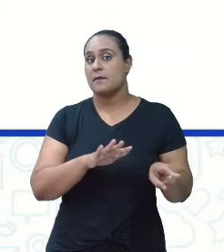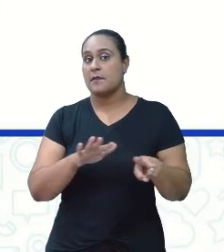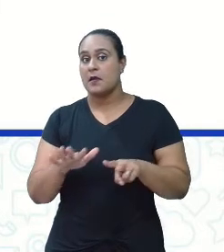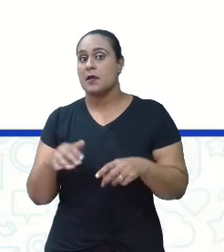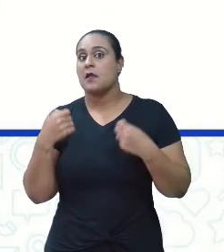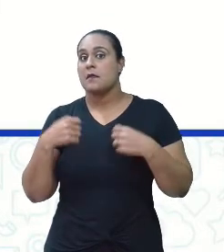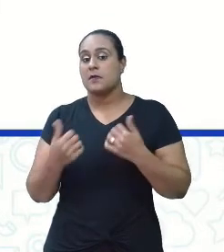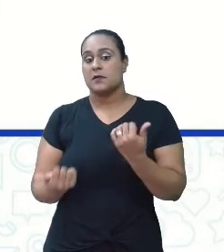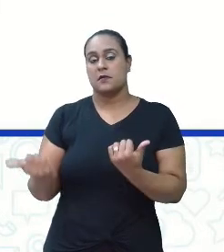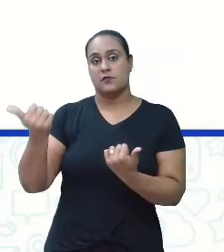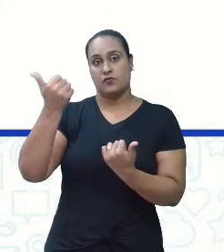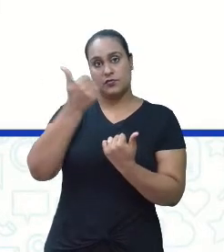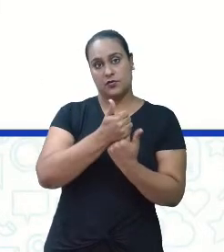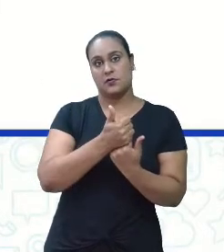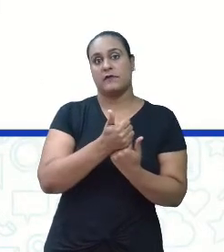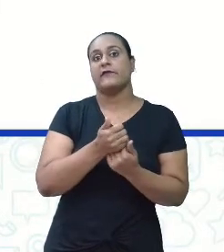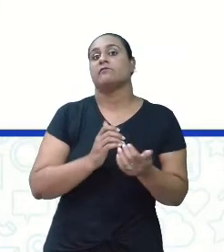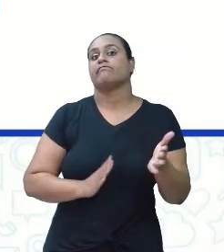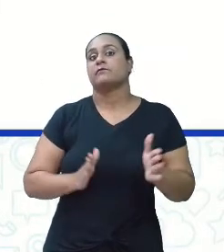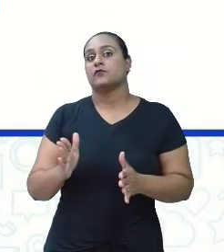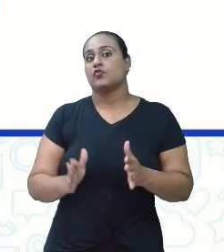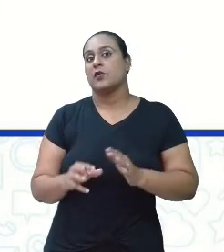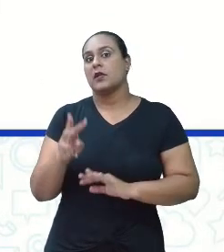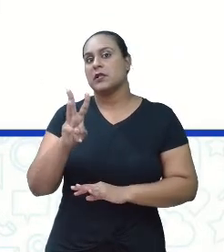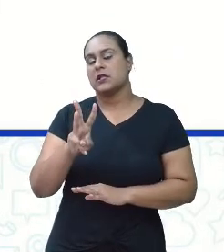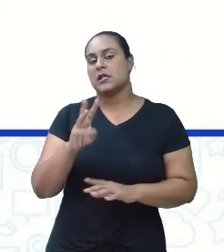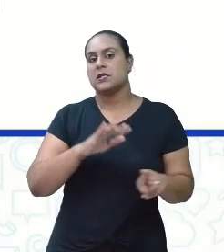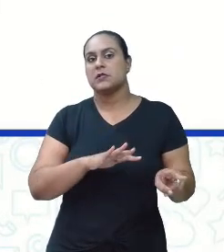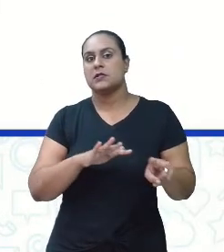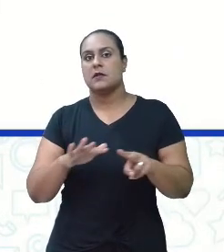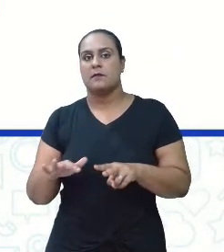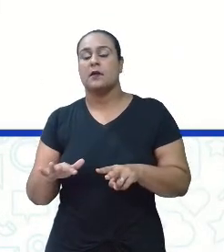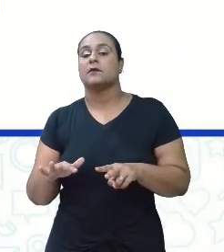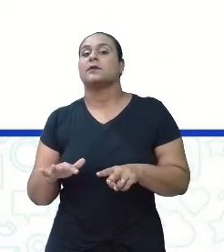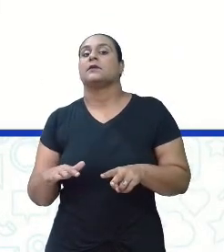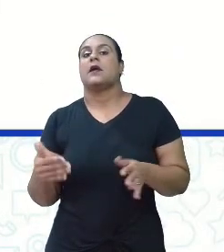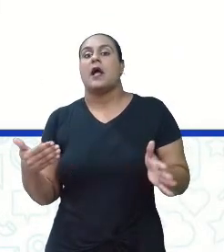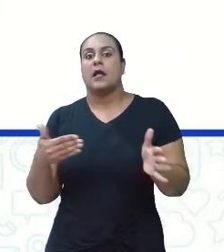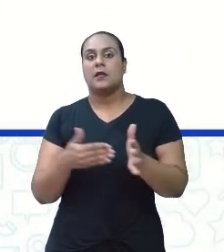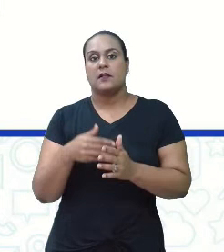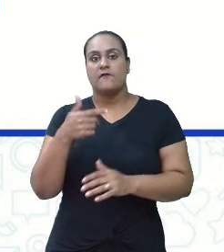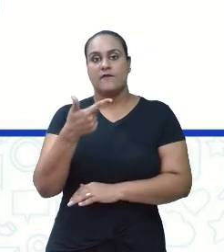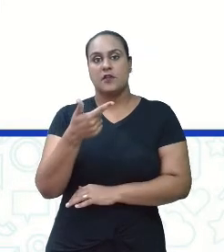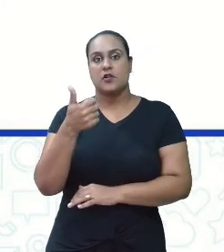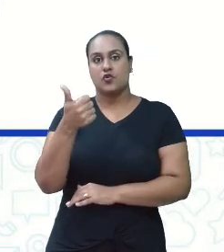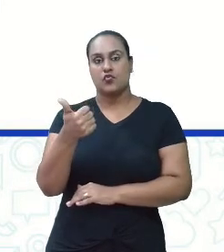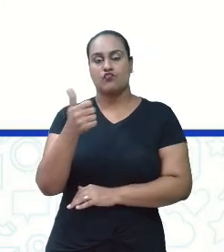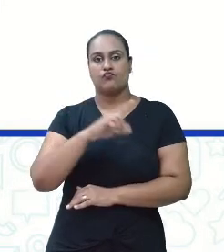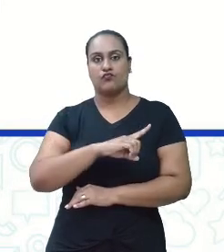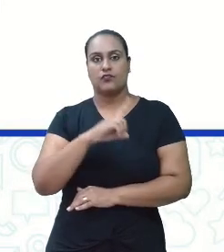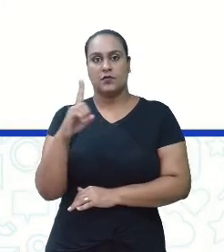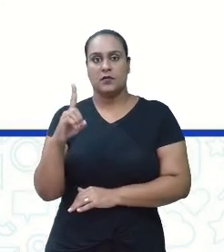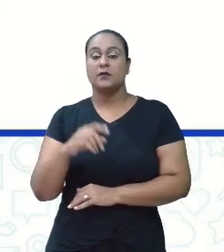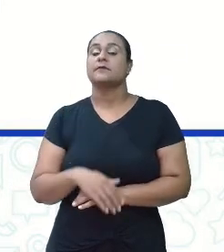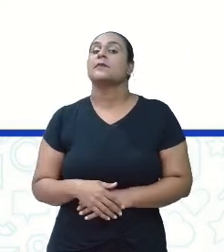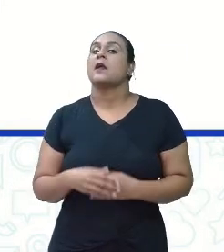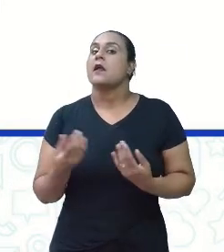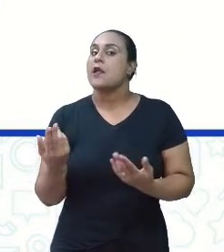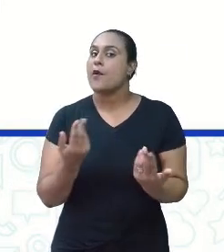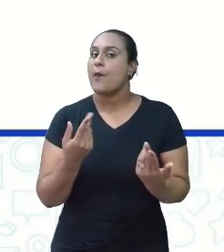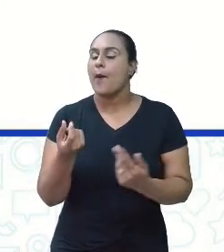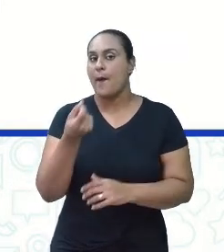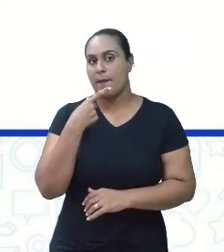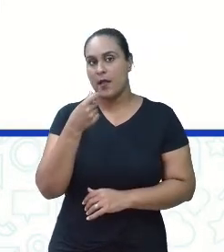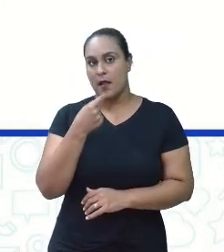ser substituído durante 3 semanas, atingindo assim 21 dias. Então, assim como a pílula,